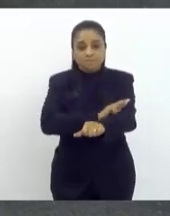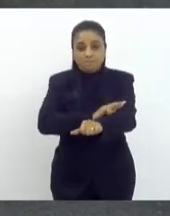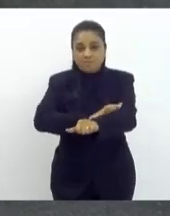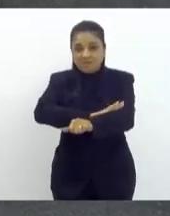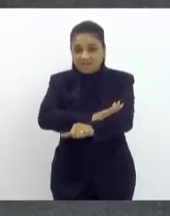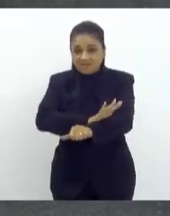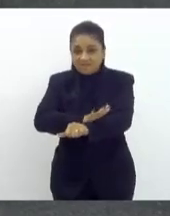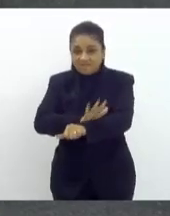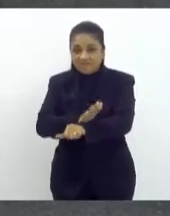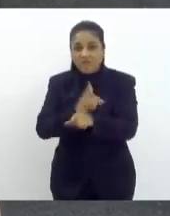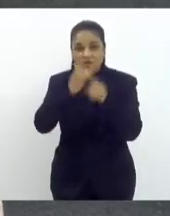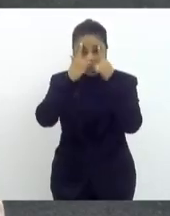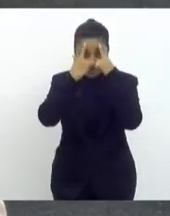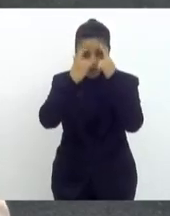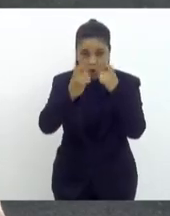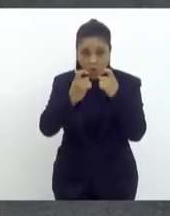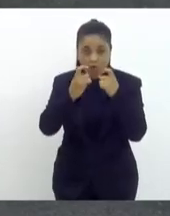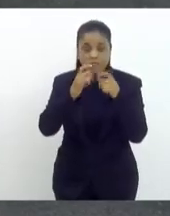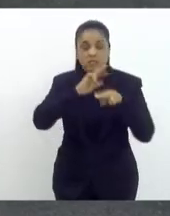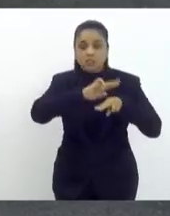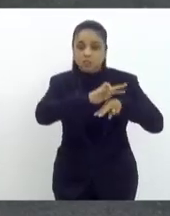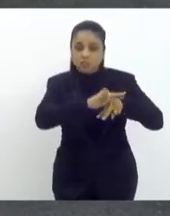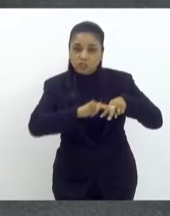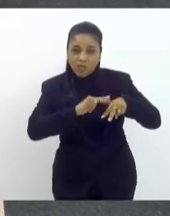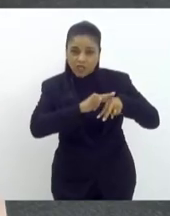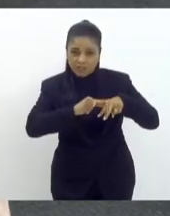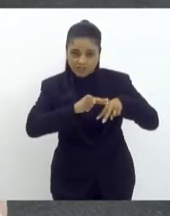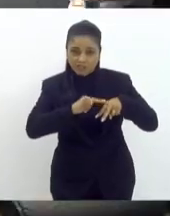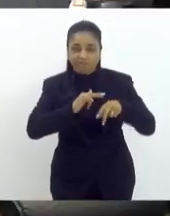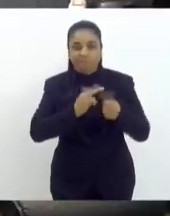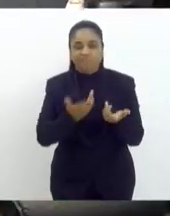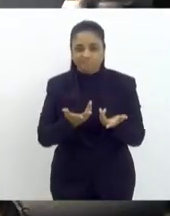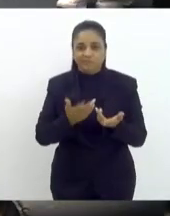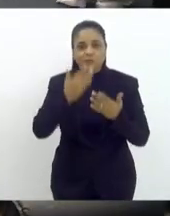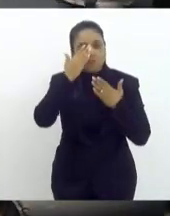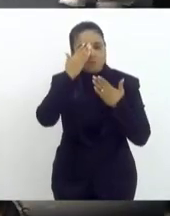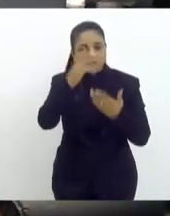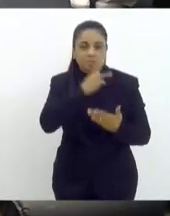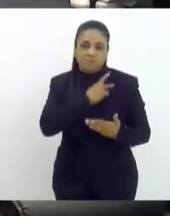política de gênero que vossa excelência sofreu Obrigada presidente